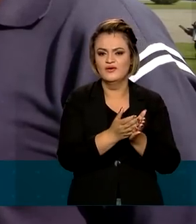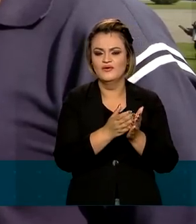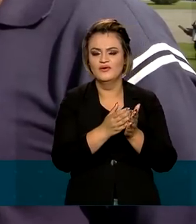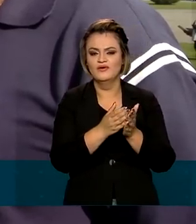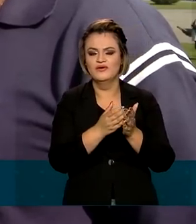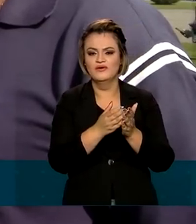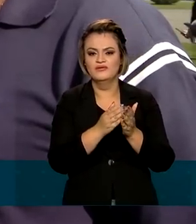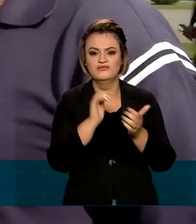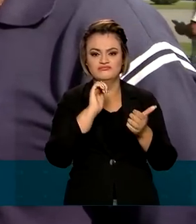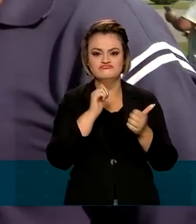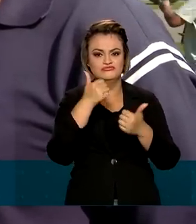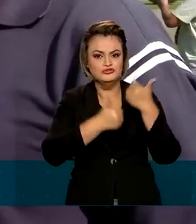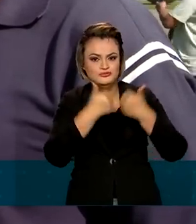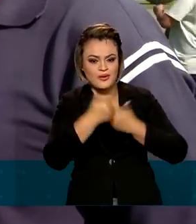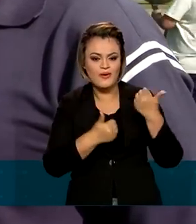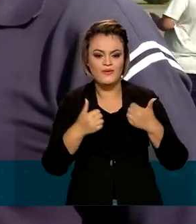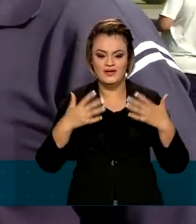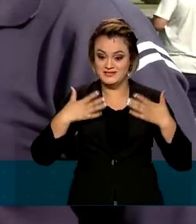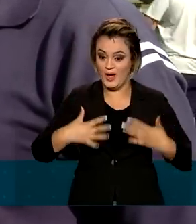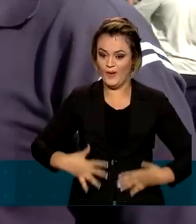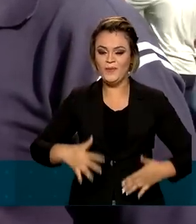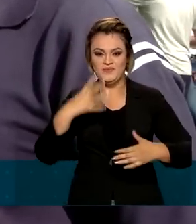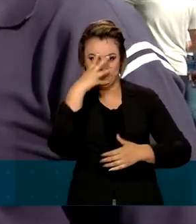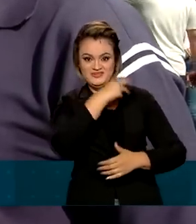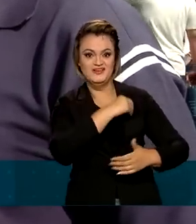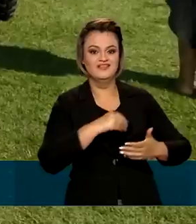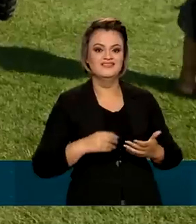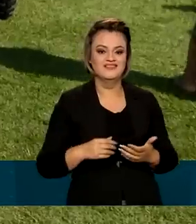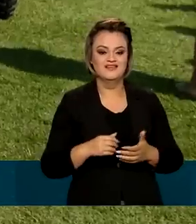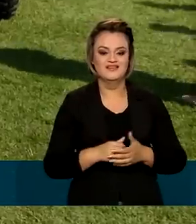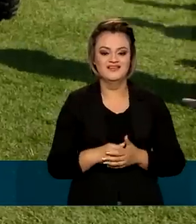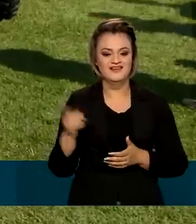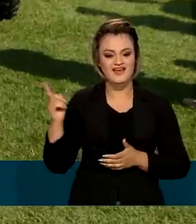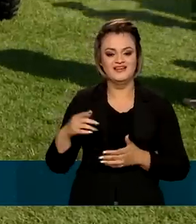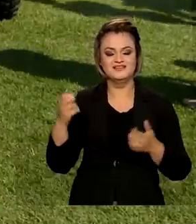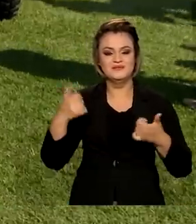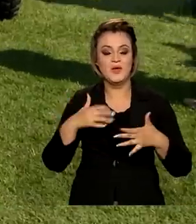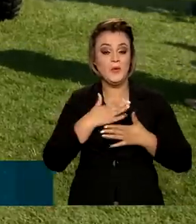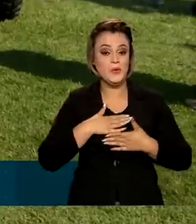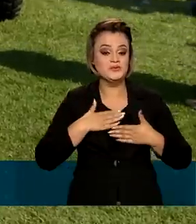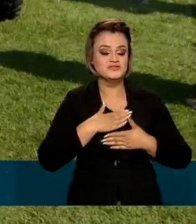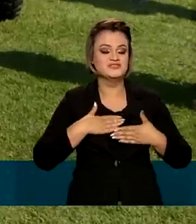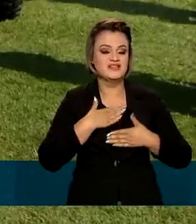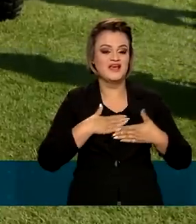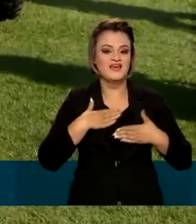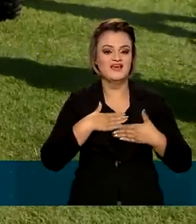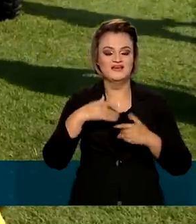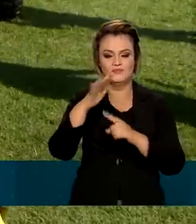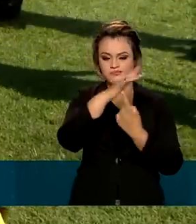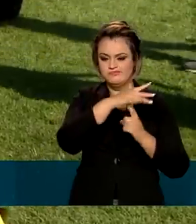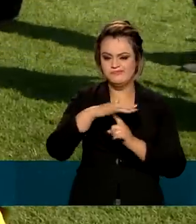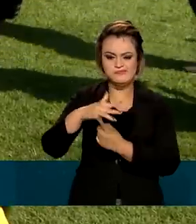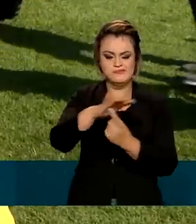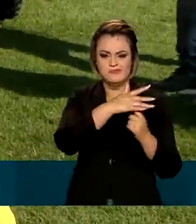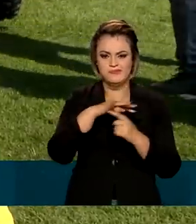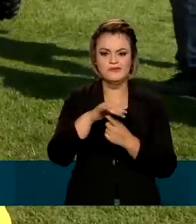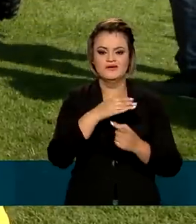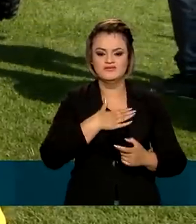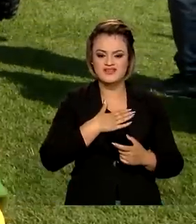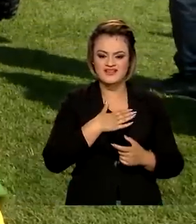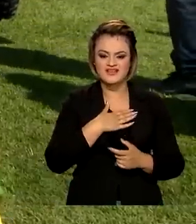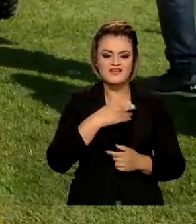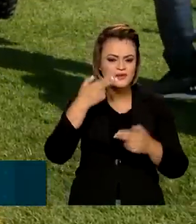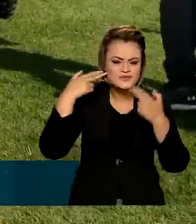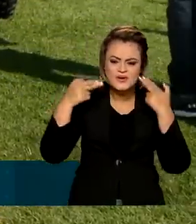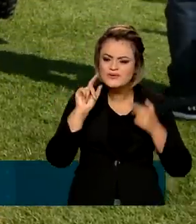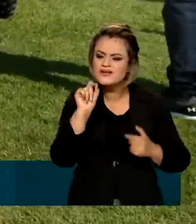futebol, dessa roupa aqui que é tão bonita. Eu gostei do helicóptero. E essa